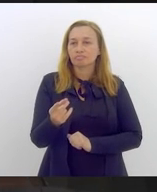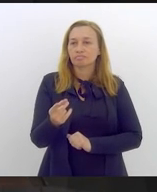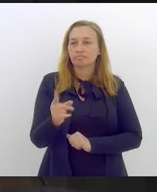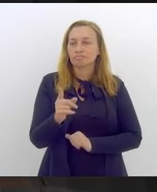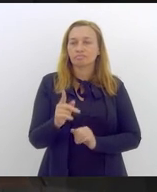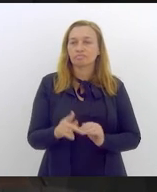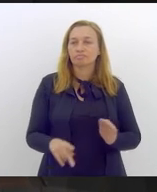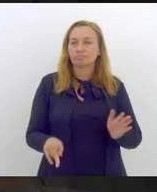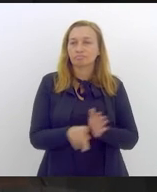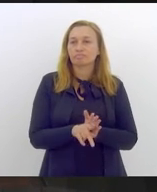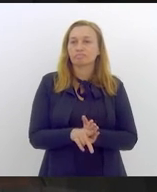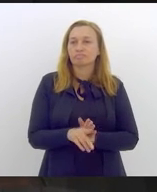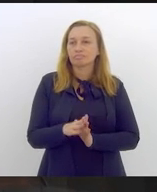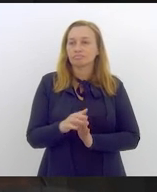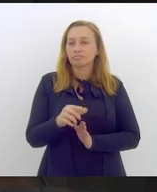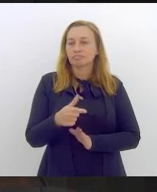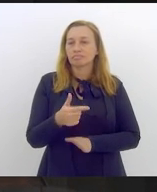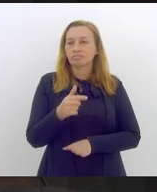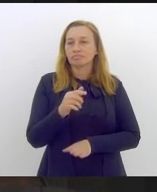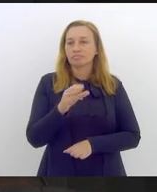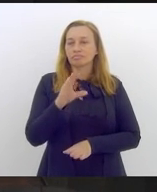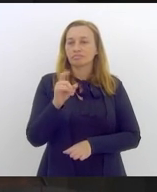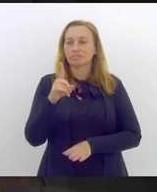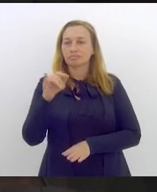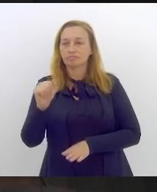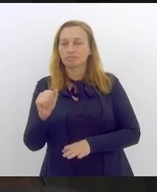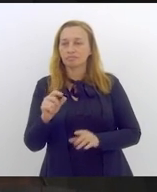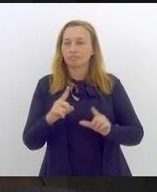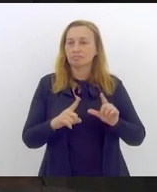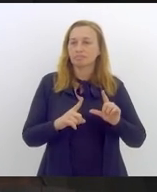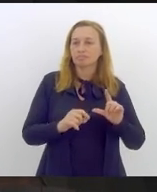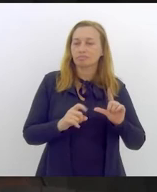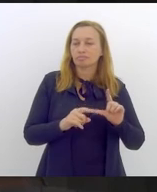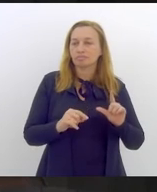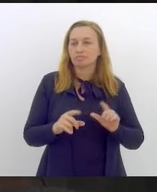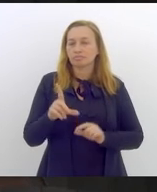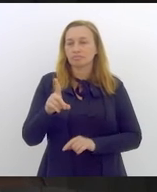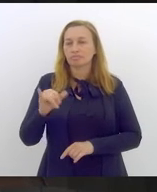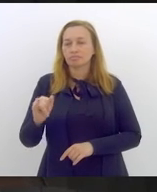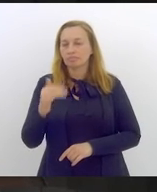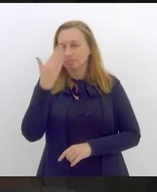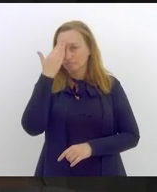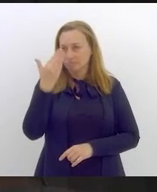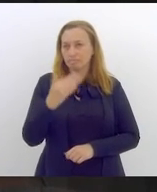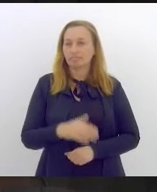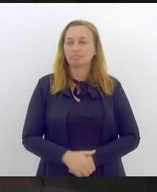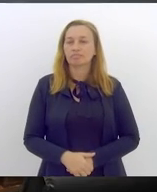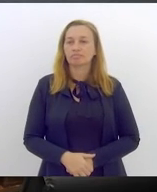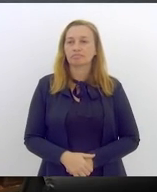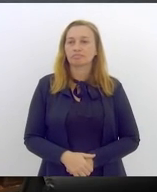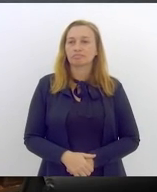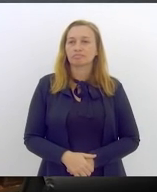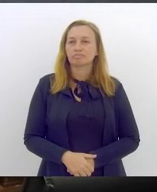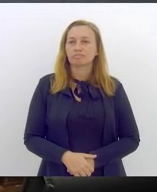foi membro da Academia Brasileira de Letras Imortal na sua obra na sua luta no seu legado Darcy Ribeiro Muito obrigado